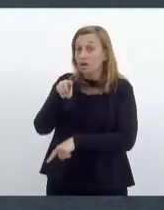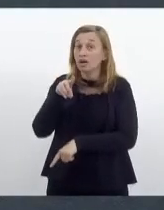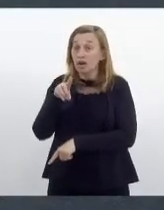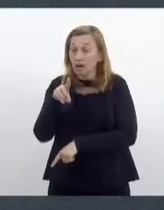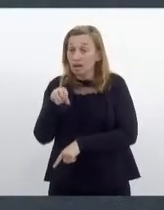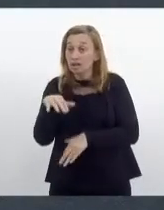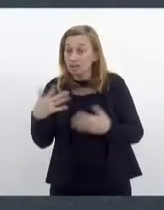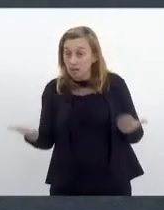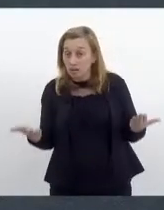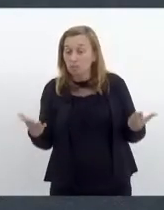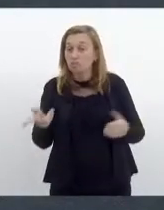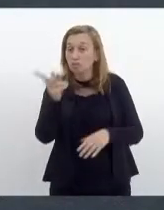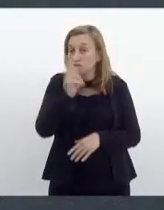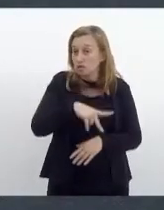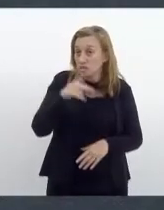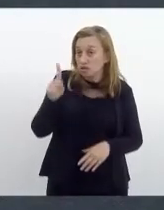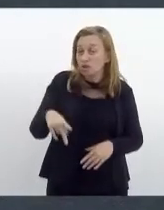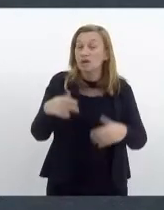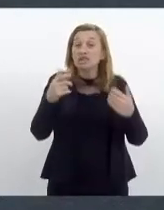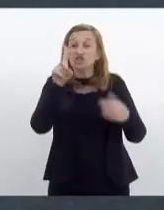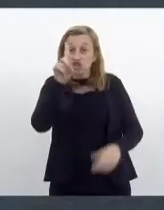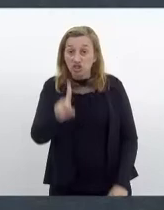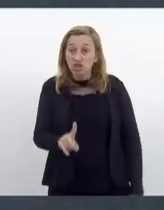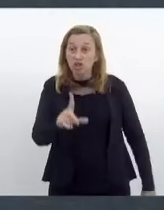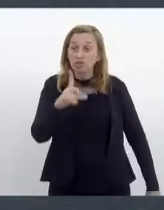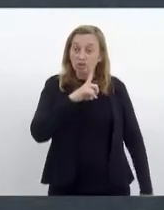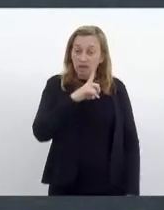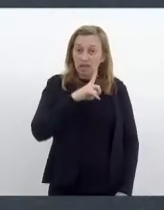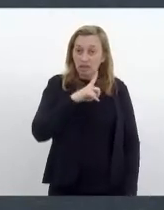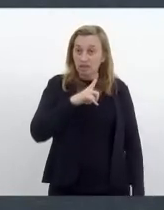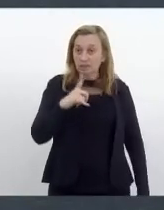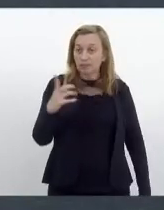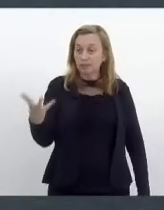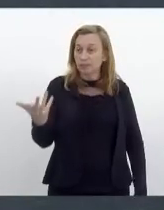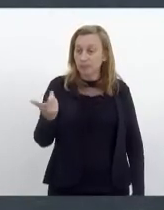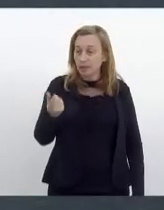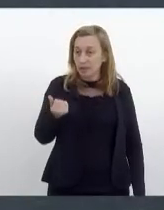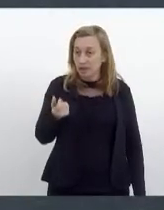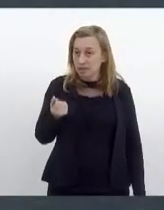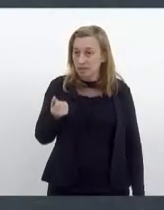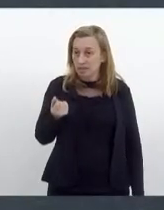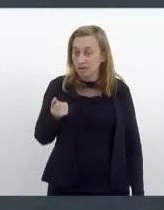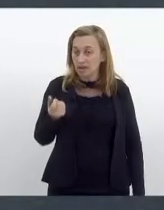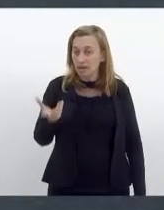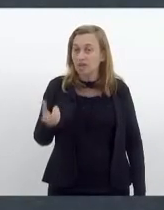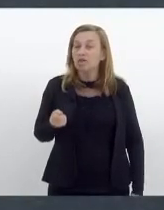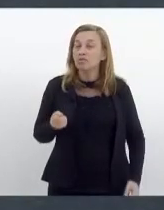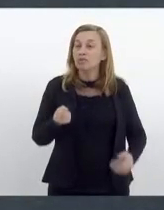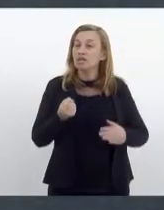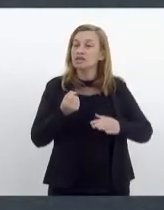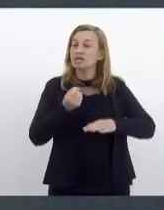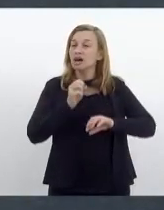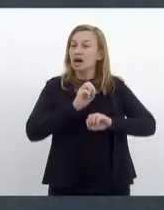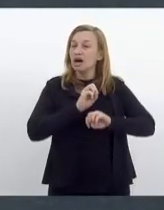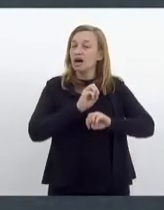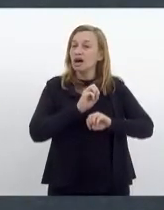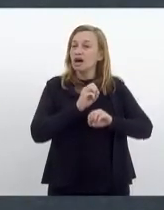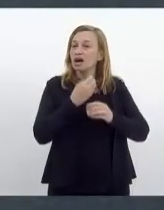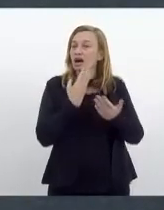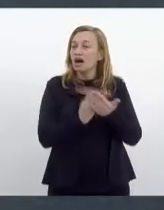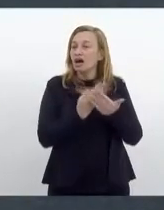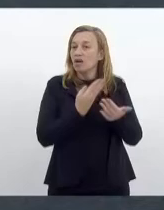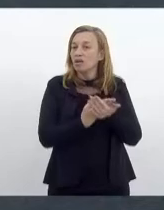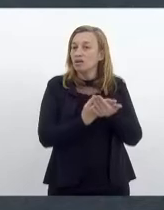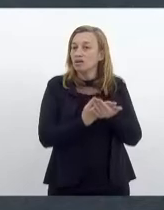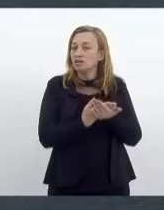o professor tem o direito de ser remunerado por essa aula gravada, que